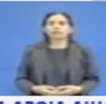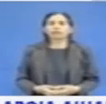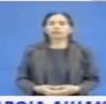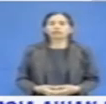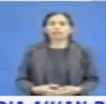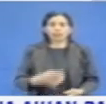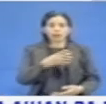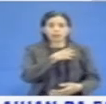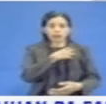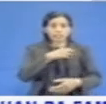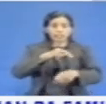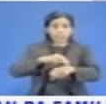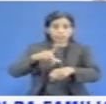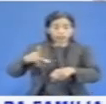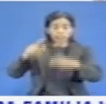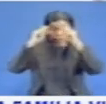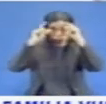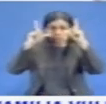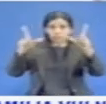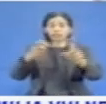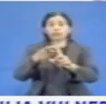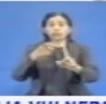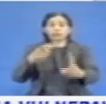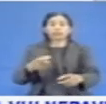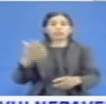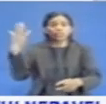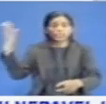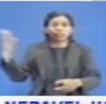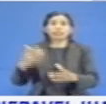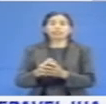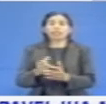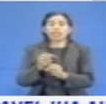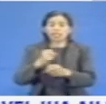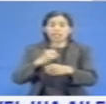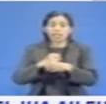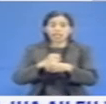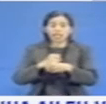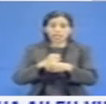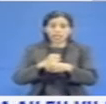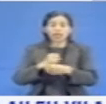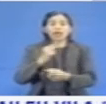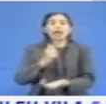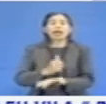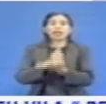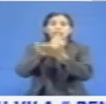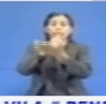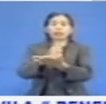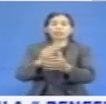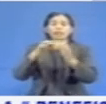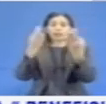Polícia Nacional Timor-Leste e Rússia Centro Formação Academia Comoró halau ação caritativa para a família Umacain Lima